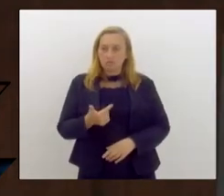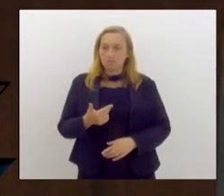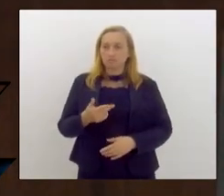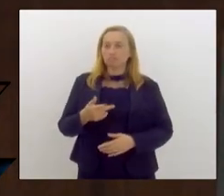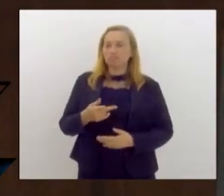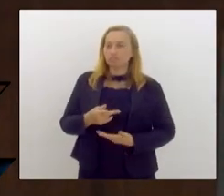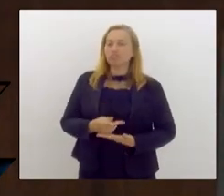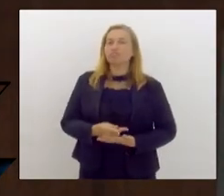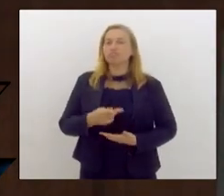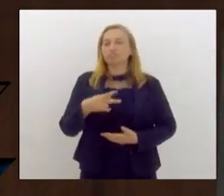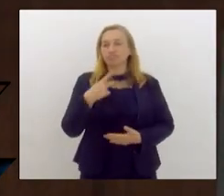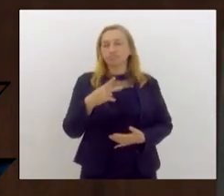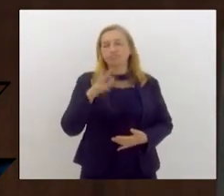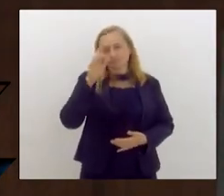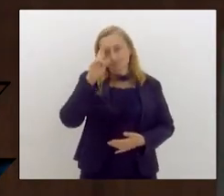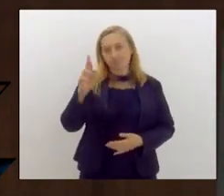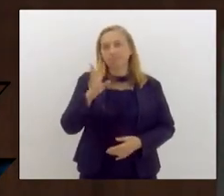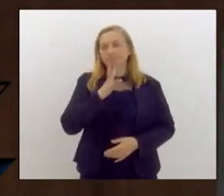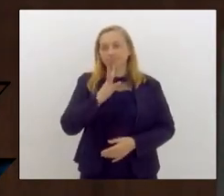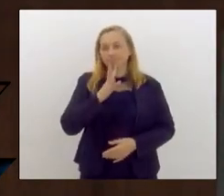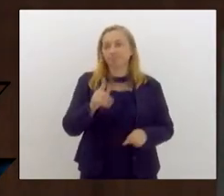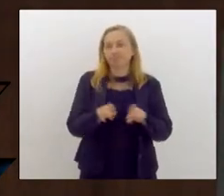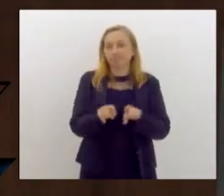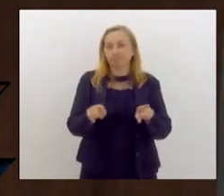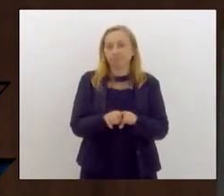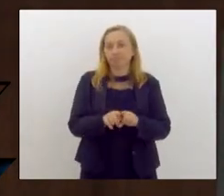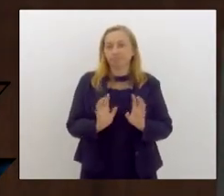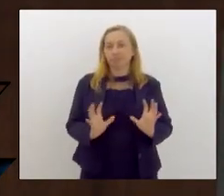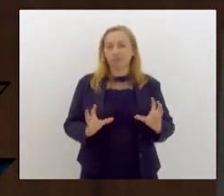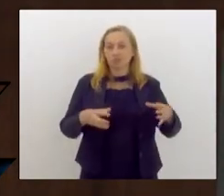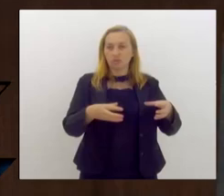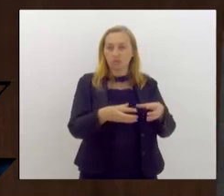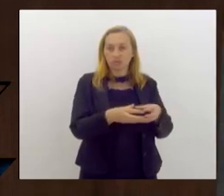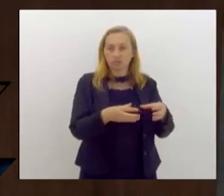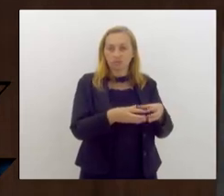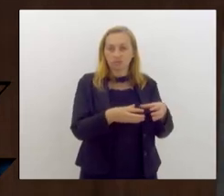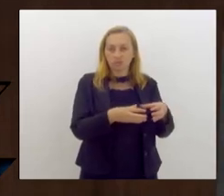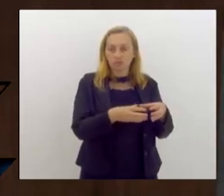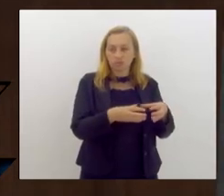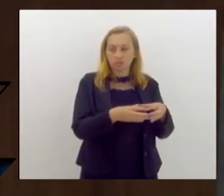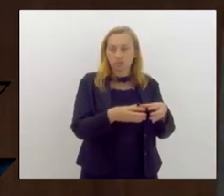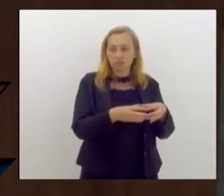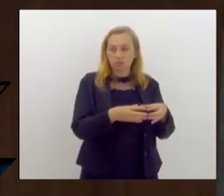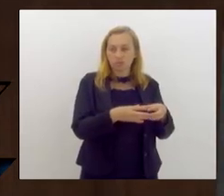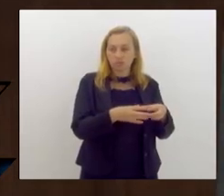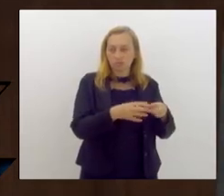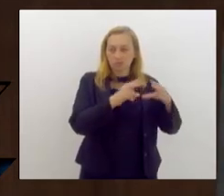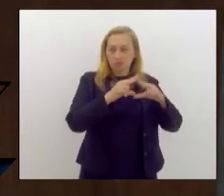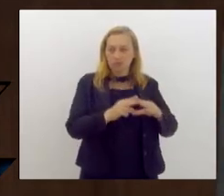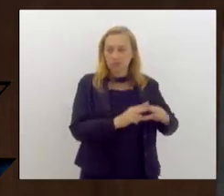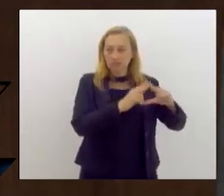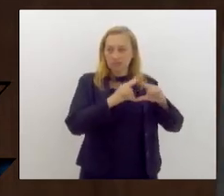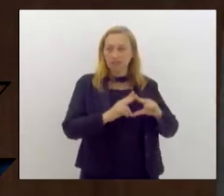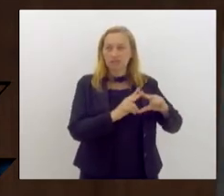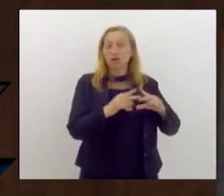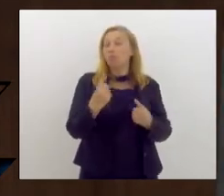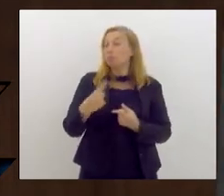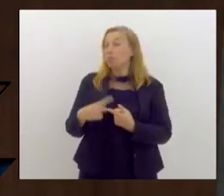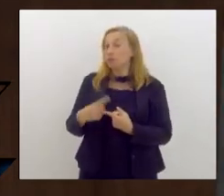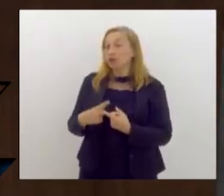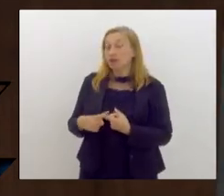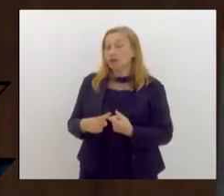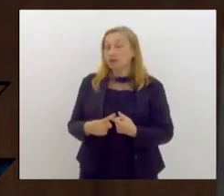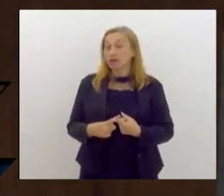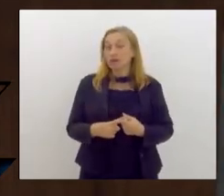respeito, Vossa Excelência conhece também, que é a questão das cooperativas de catadores. Porque as